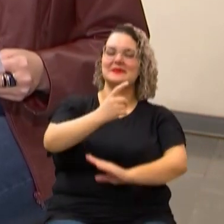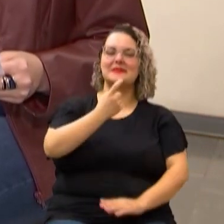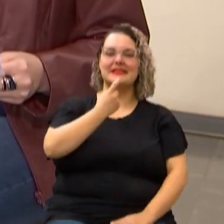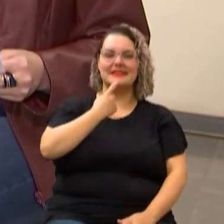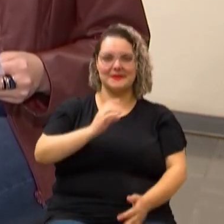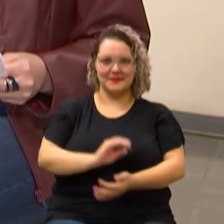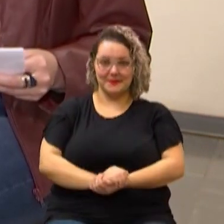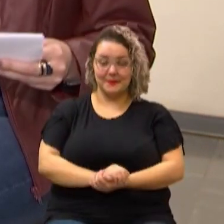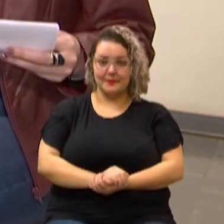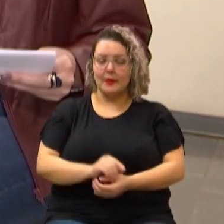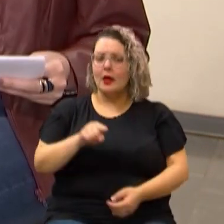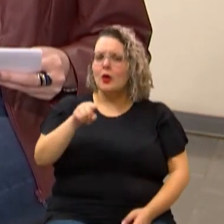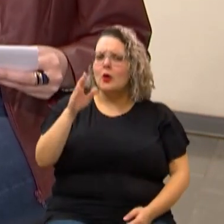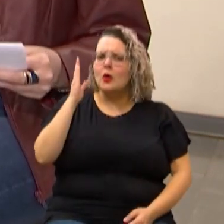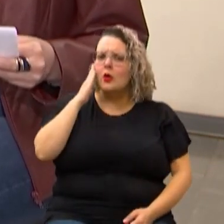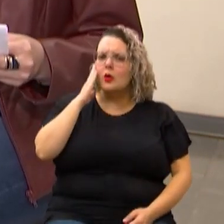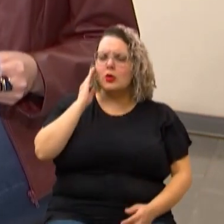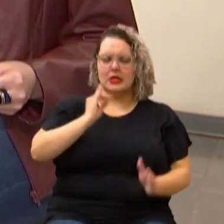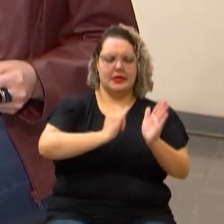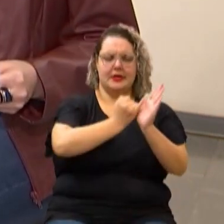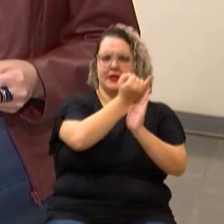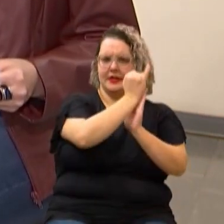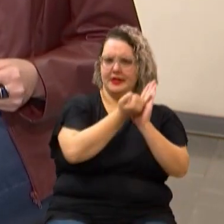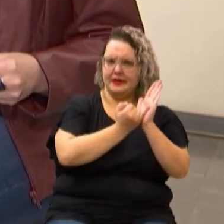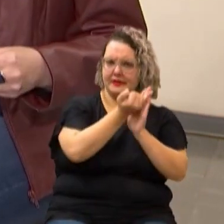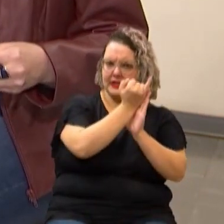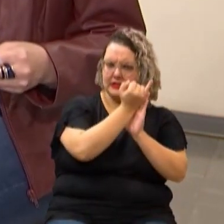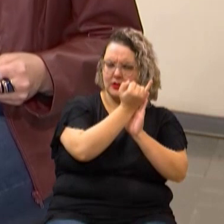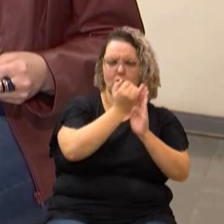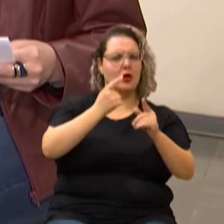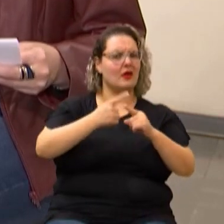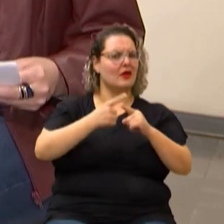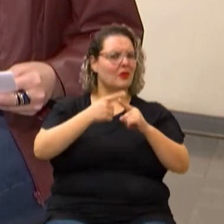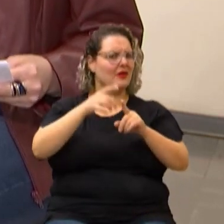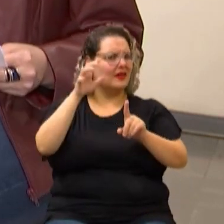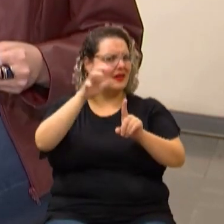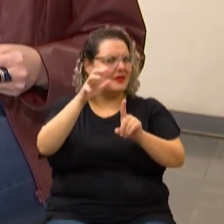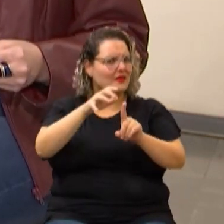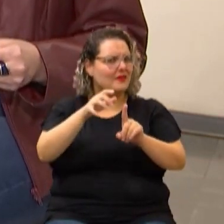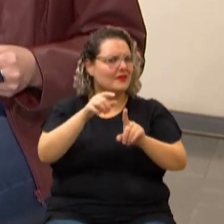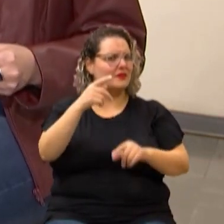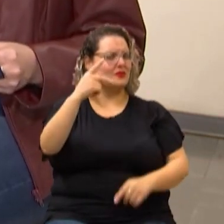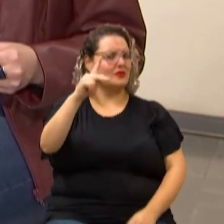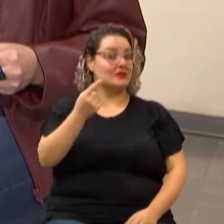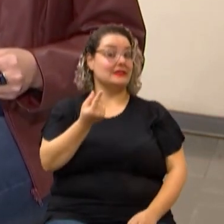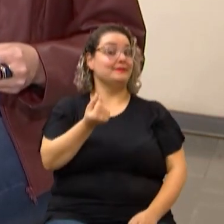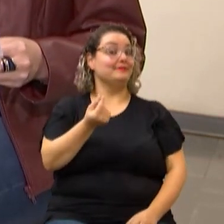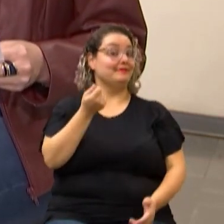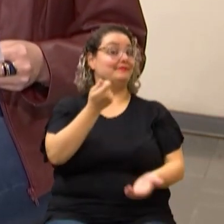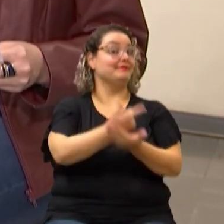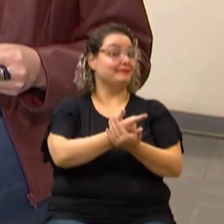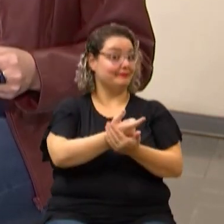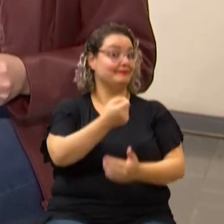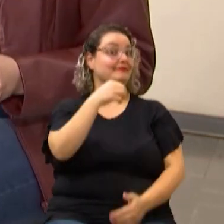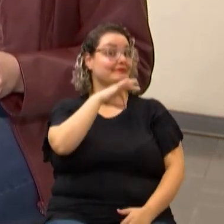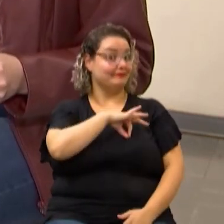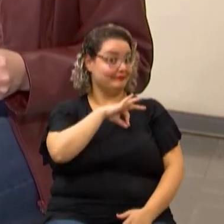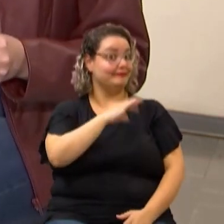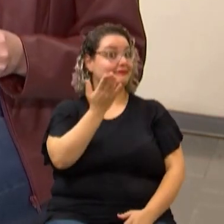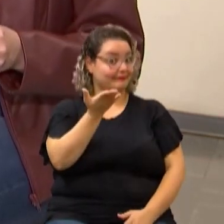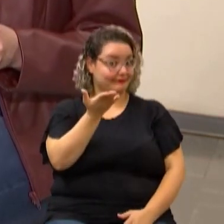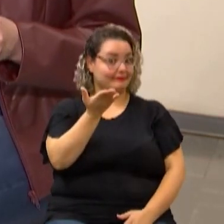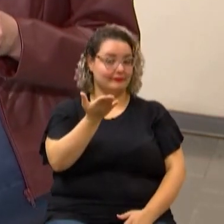youtube.com/TV Câmara Campinas. Hora de falar de finanças. O que é inflação? Como ela é gerada e por que